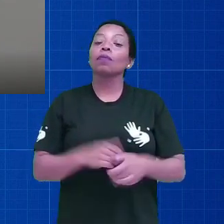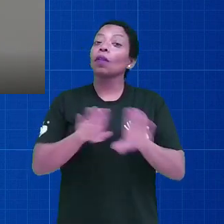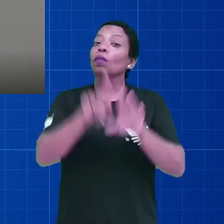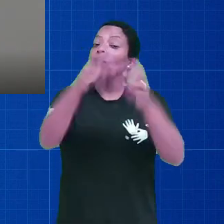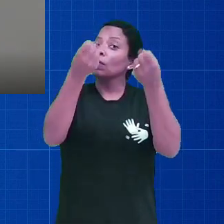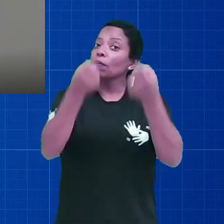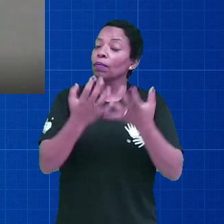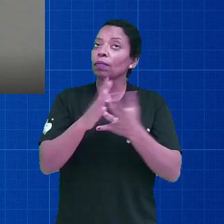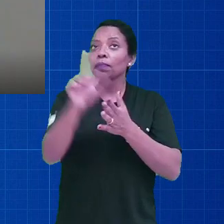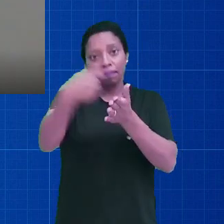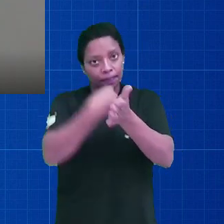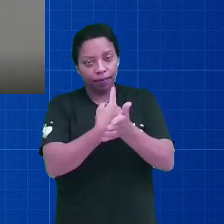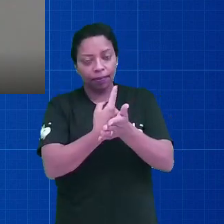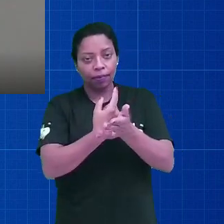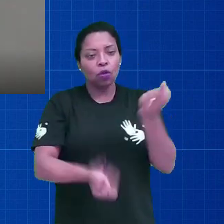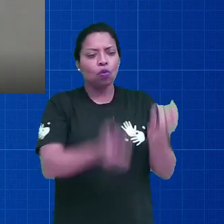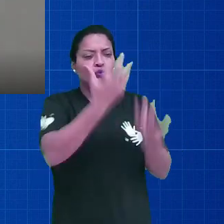florestais, aí que a Andressa perguntou,